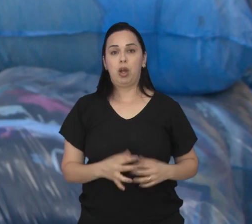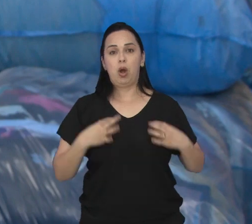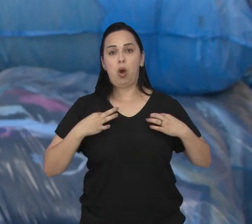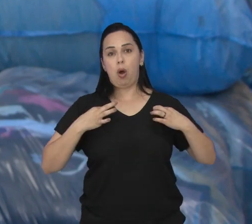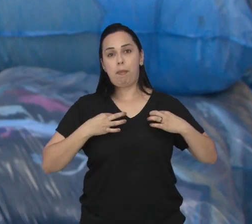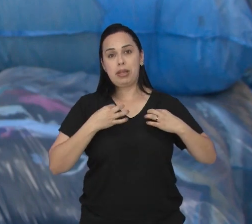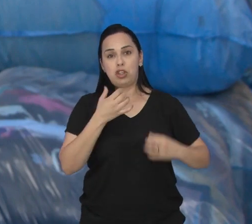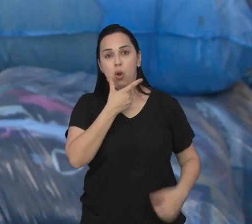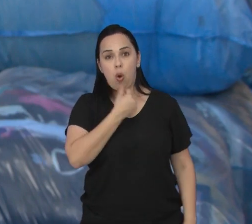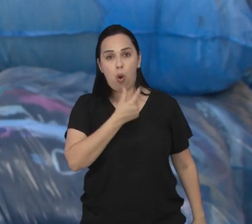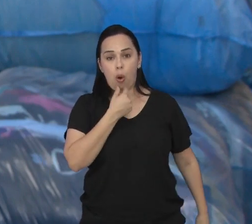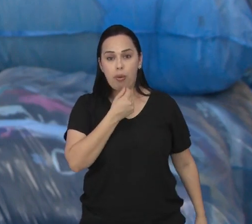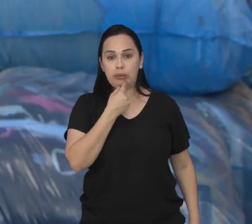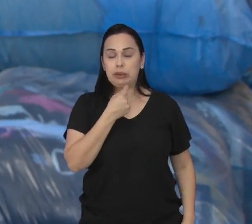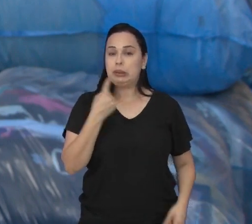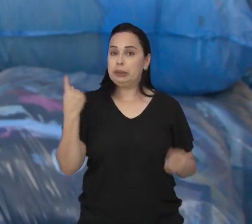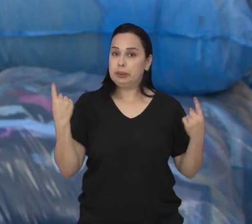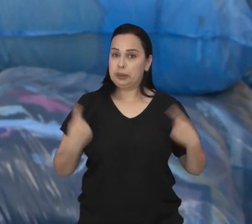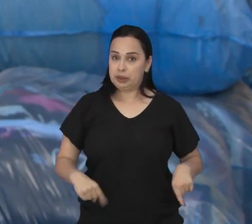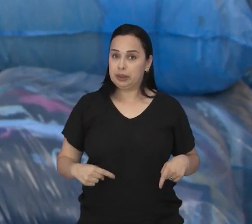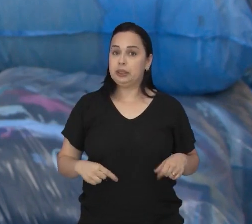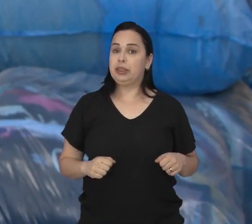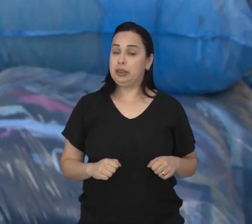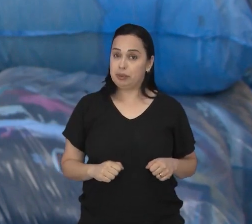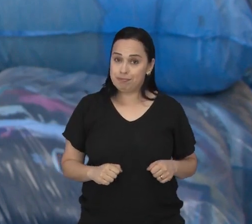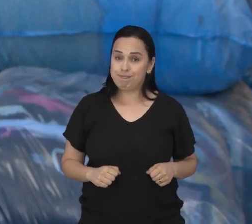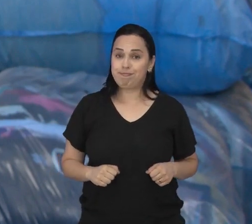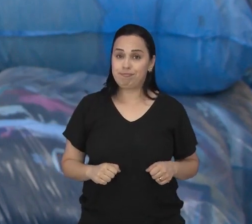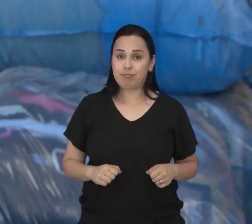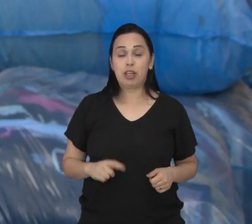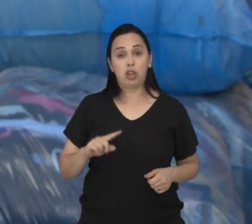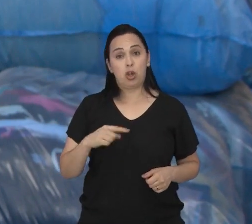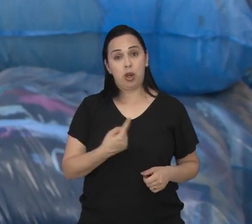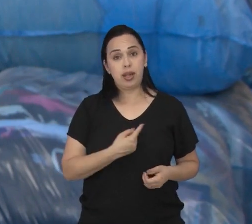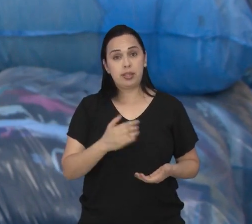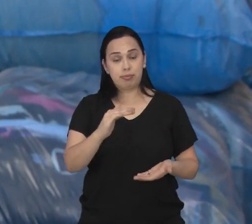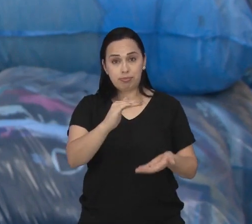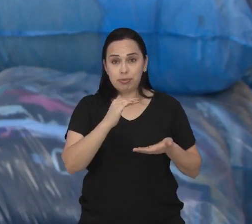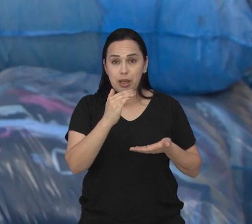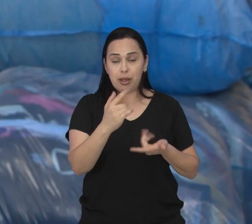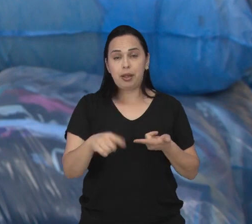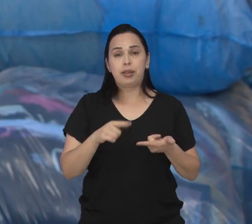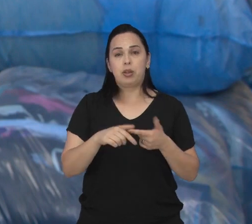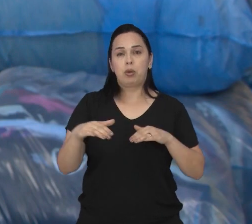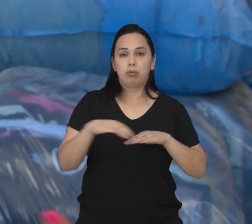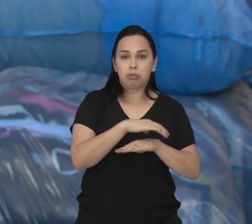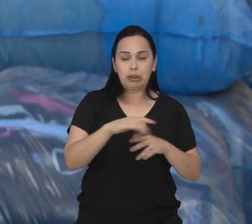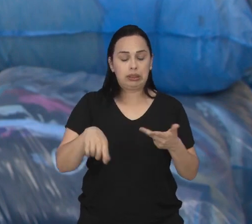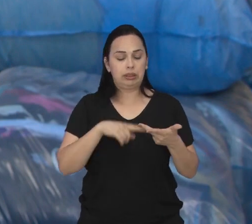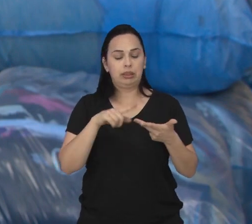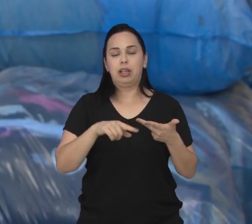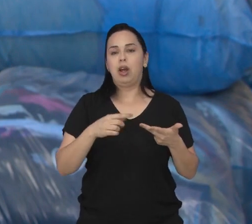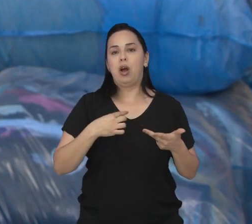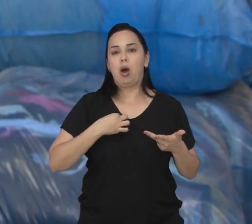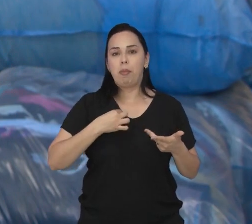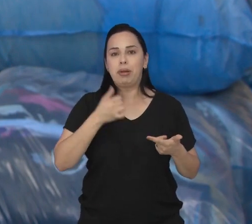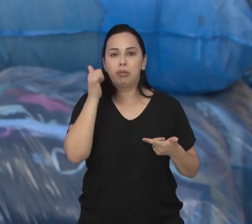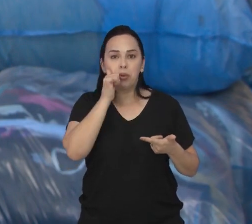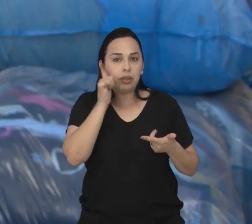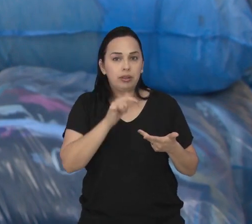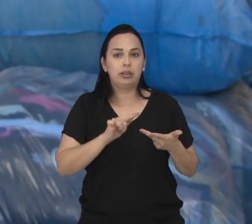masculina sempre é um grande desafio aqui no fundo, e nós recebemos, além disso, calçados,